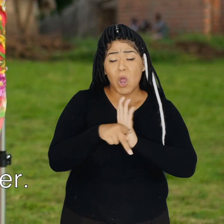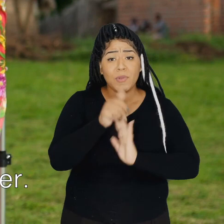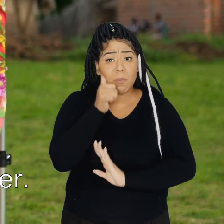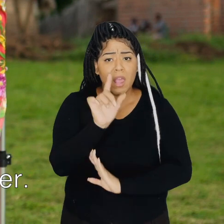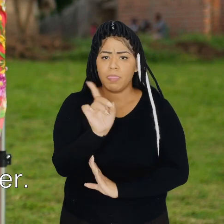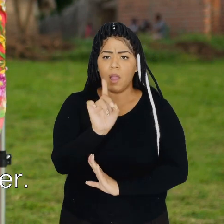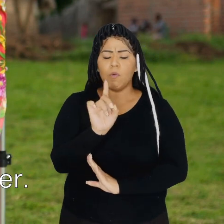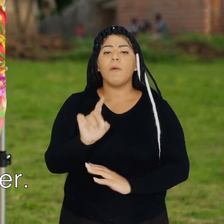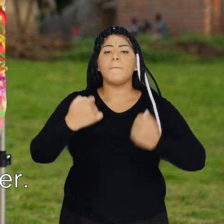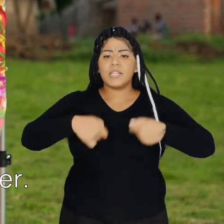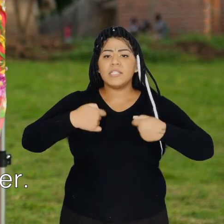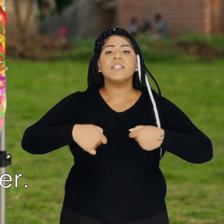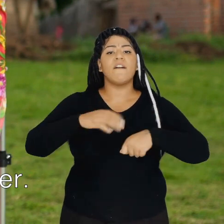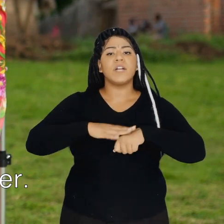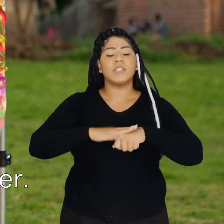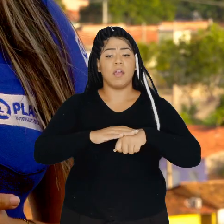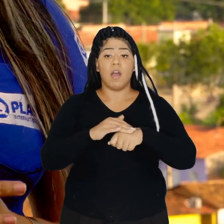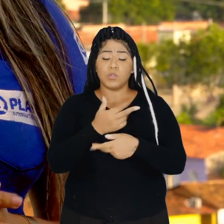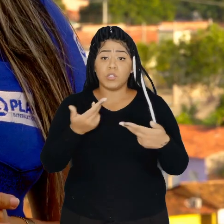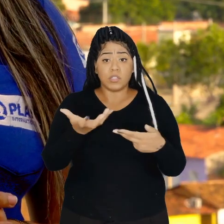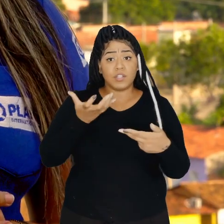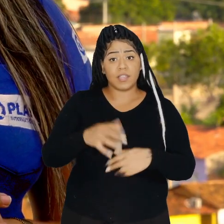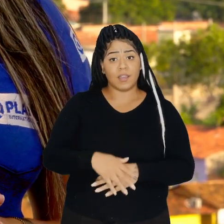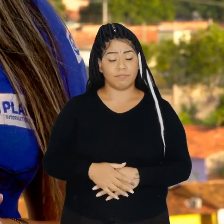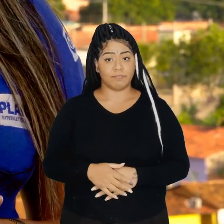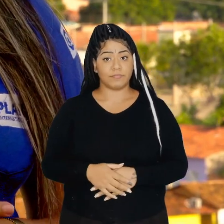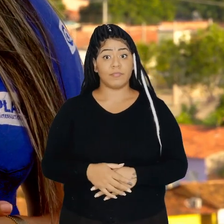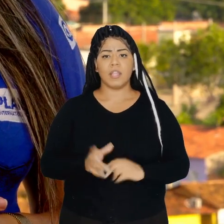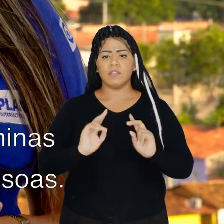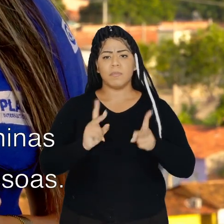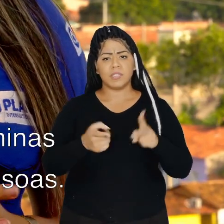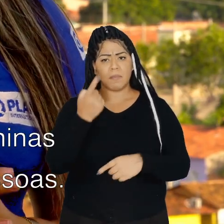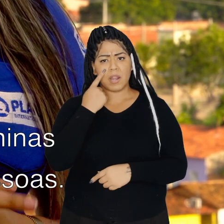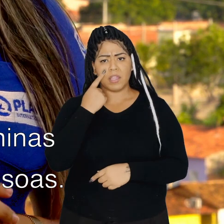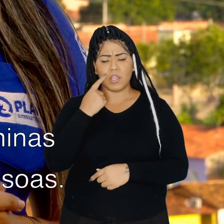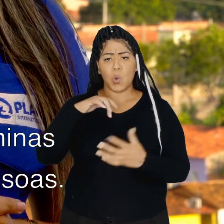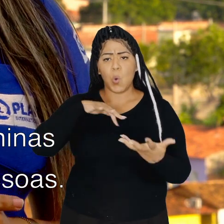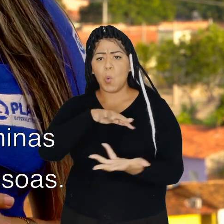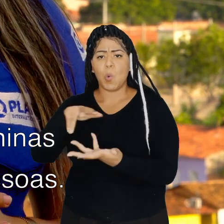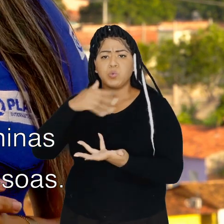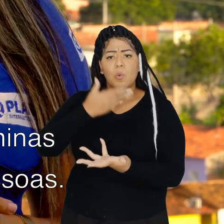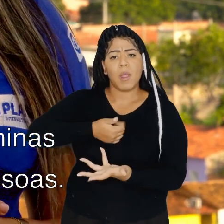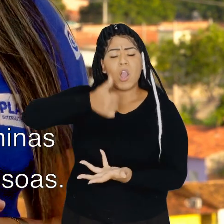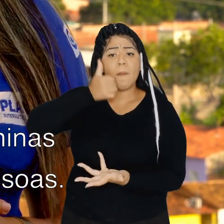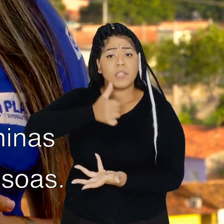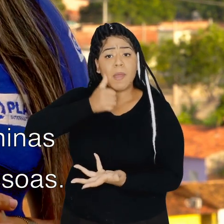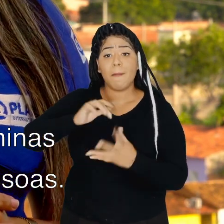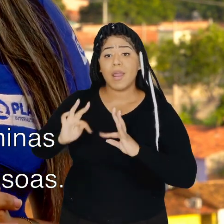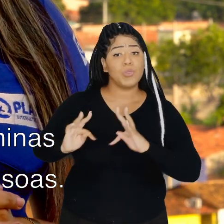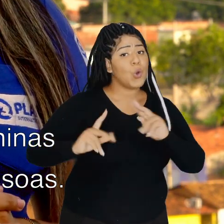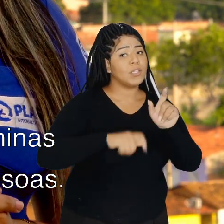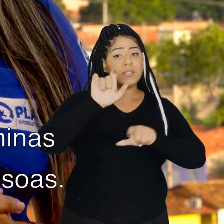tem que fazer coisa que a gente quer. A gente sempre utiliza uma máxima na PAN, de que o mundo melhor para as meninas é o mundo melhor para todas